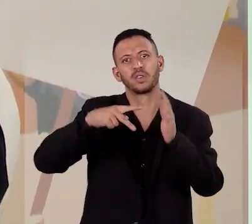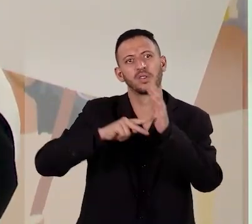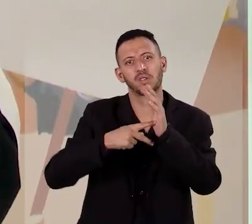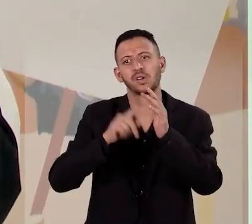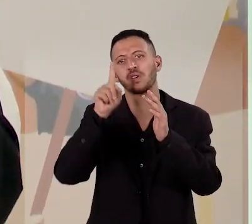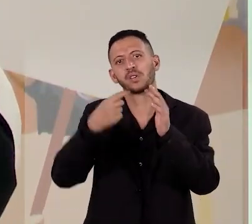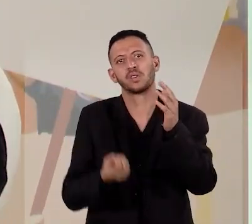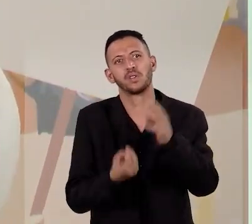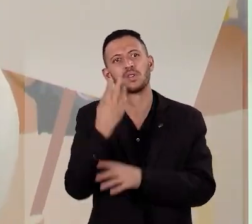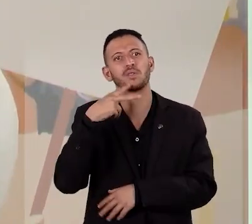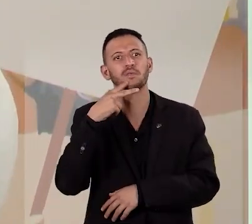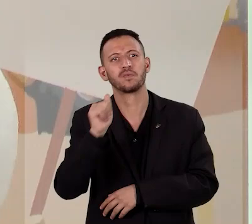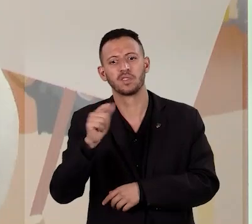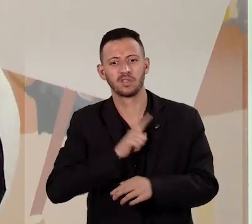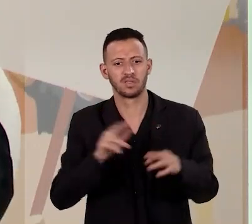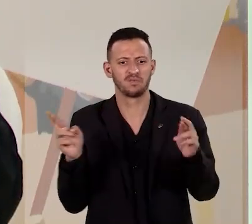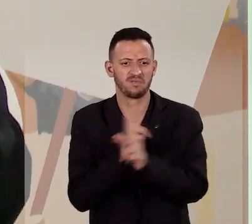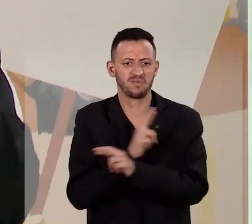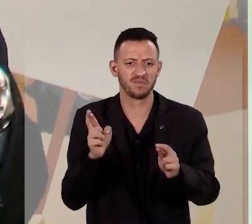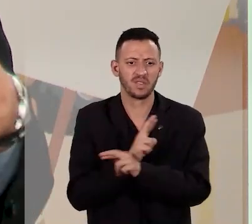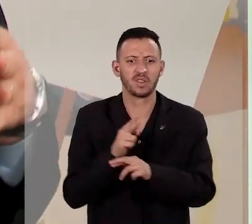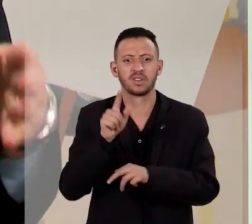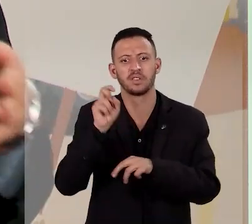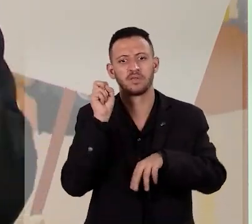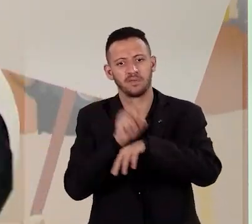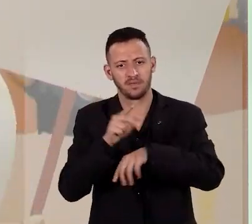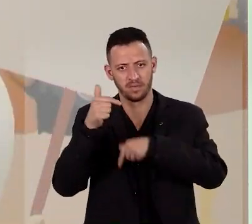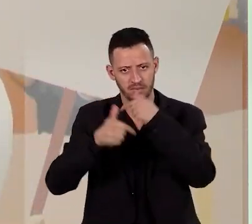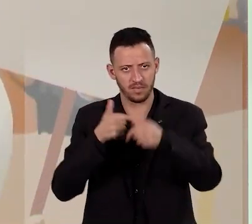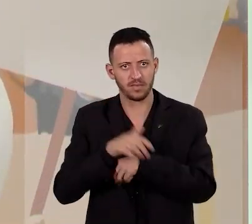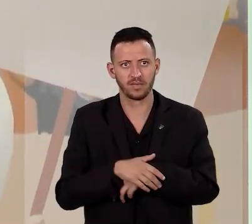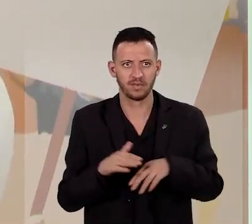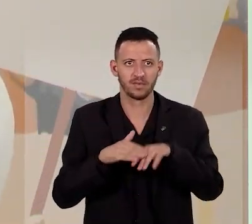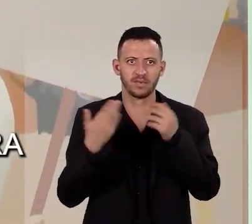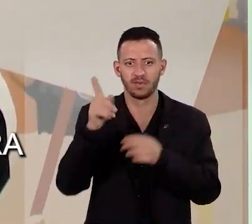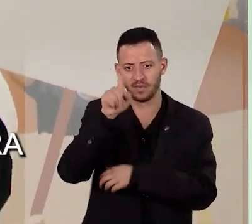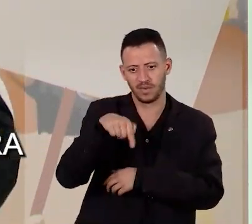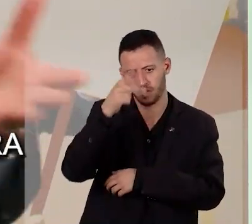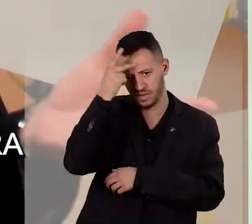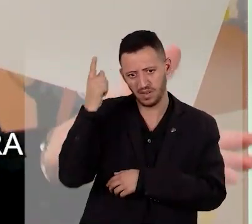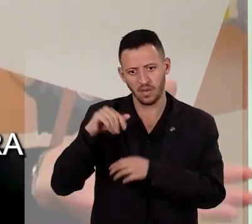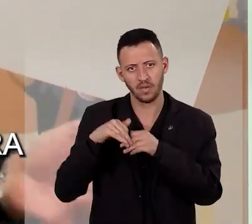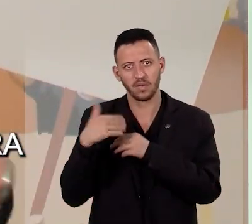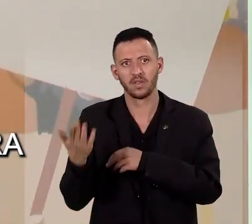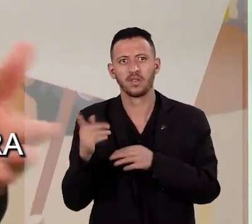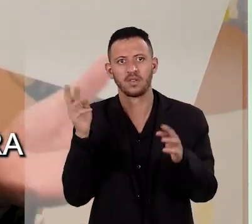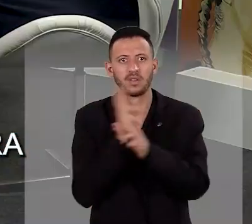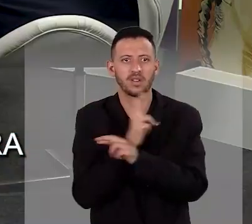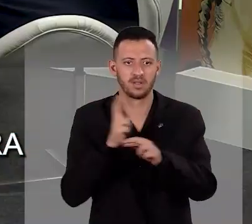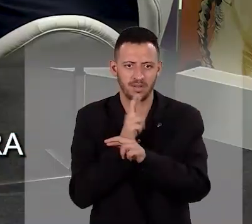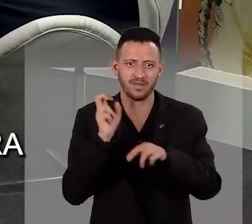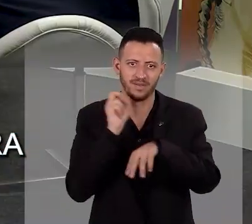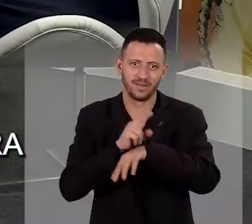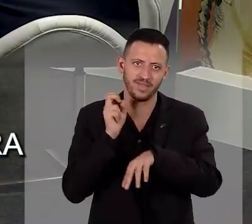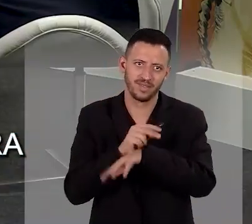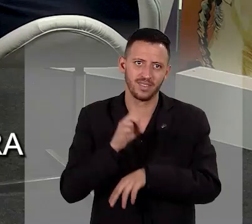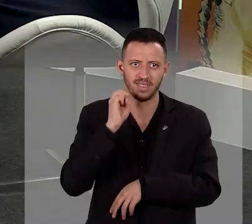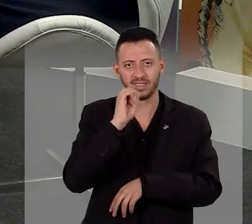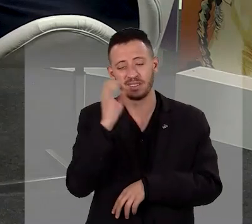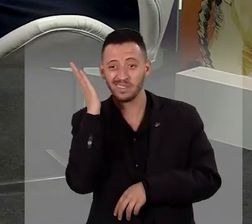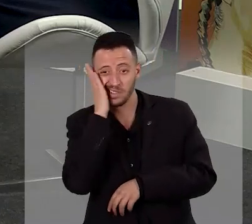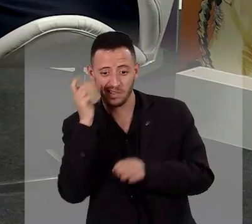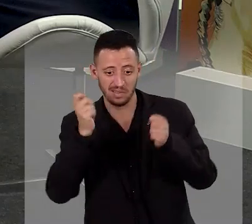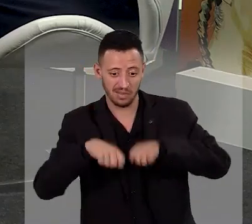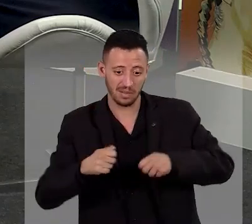Ocorre que o sindicato foi criado para quem tem relação de emprego. Então, essas pessoas estão fora da relação de